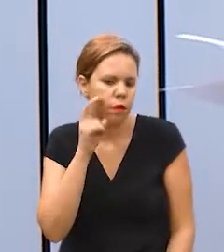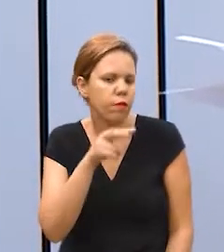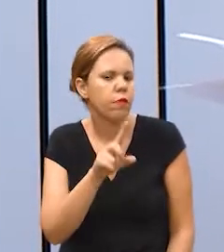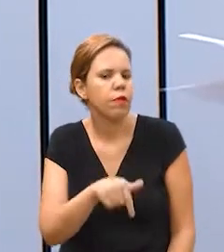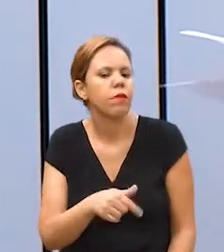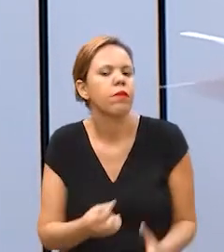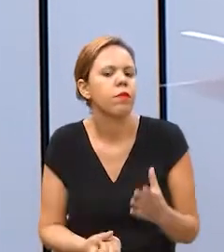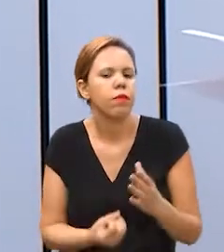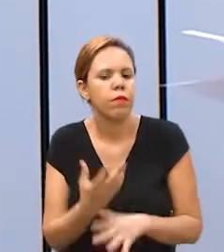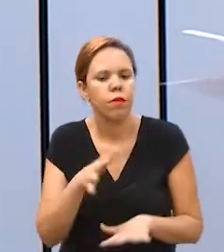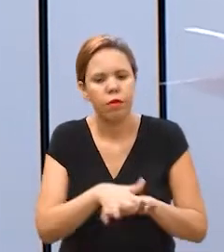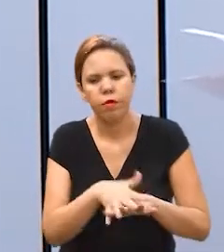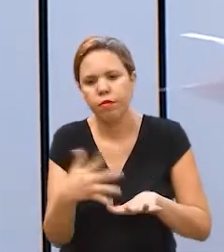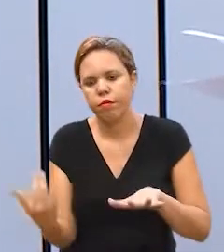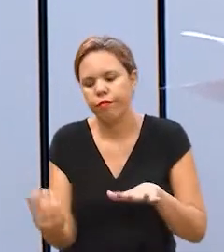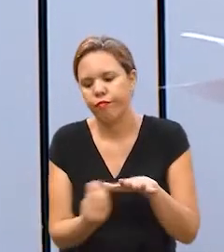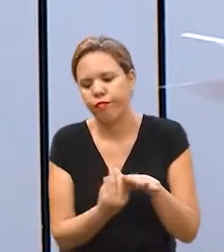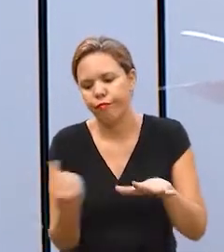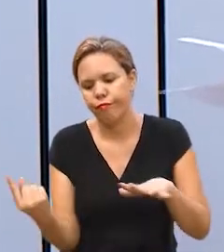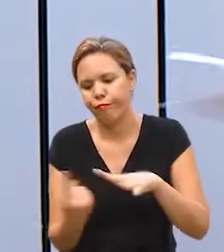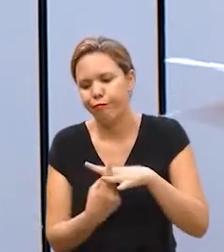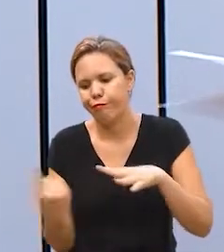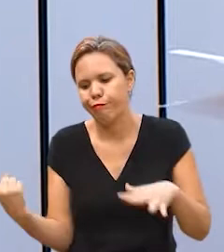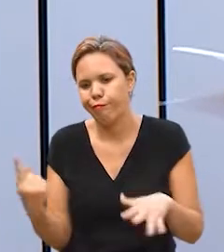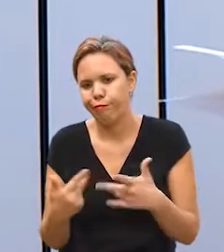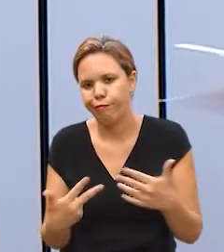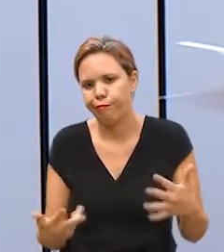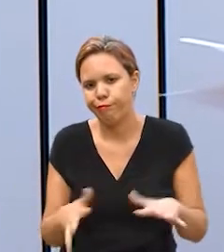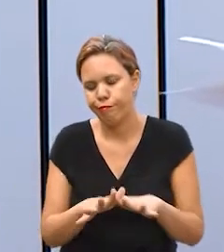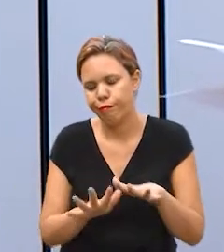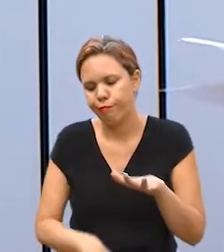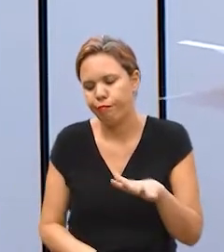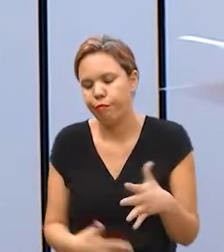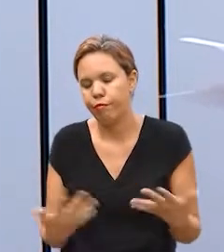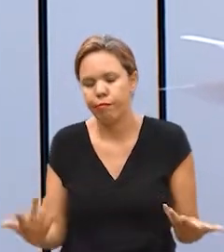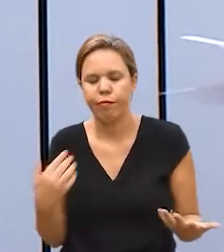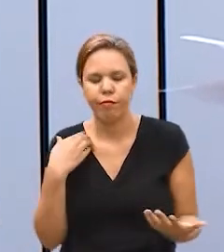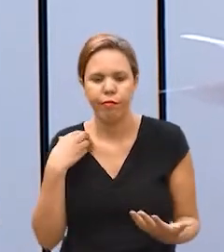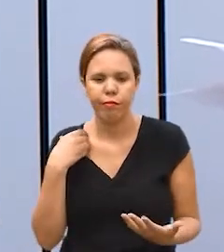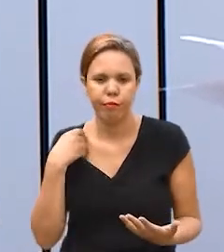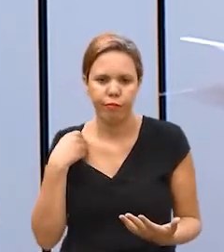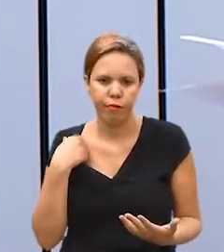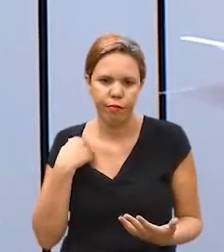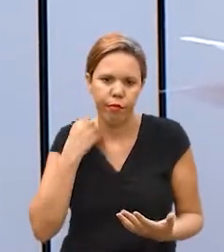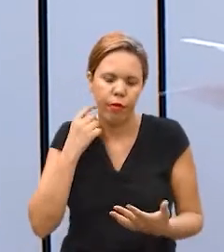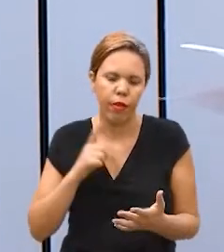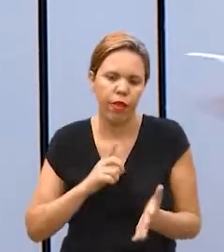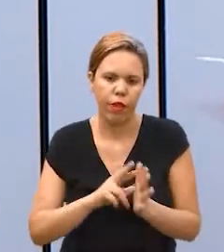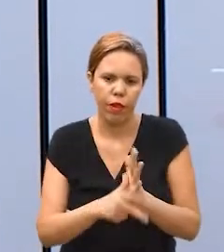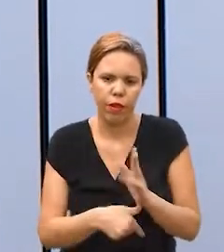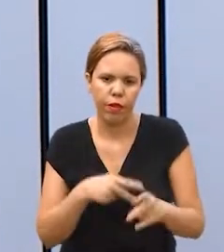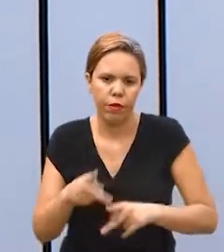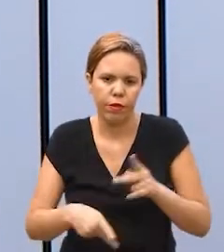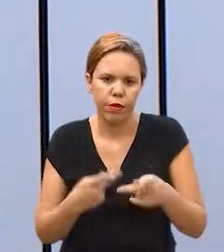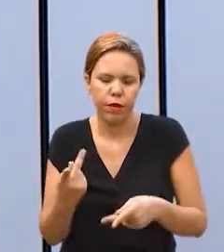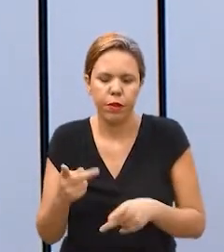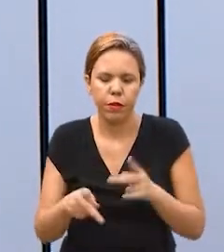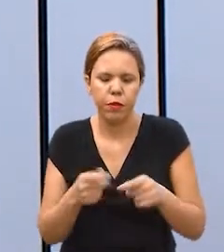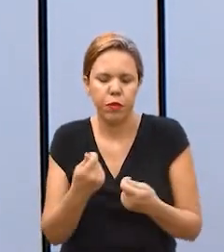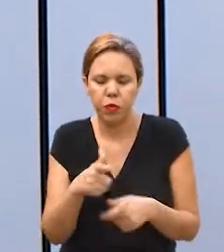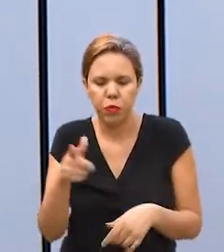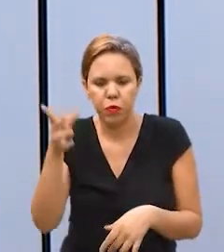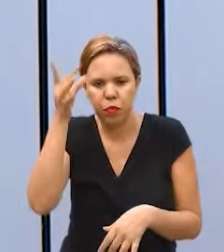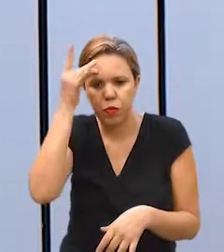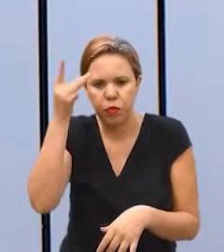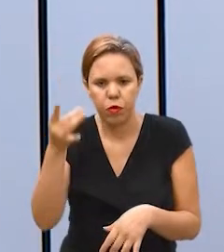isso gera exclusões de todas as naturezas. Na verdade, tem várias formas de analfabetismo, Nós temos analfabetismo